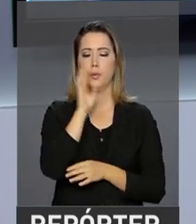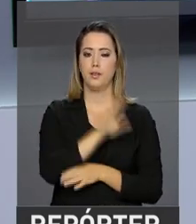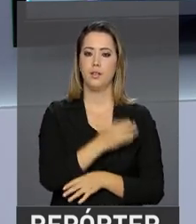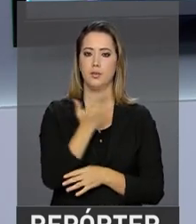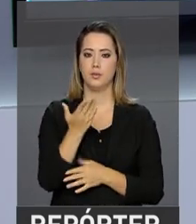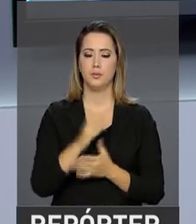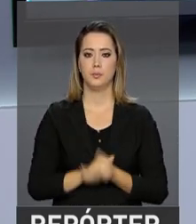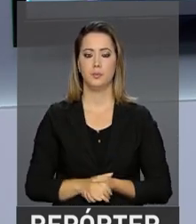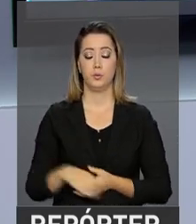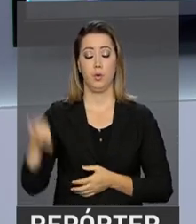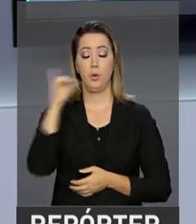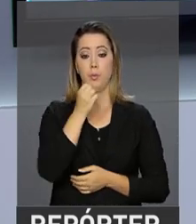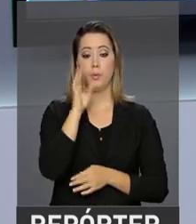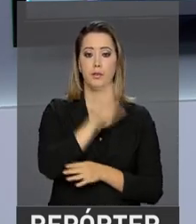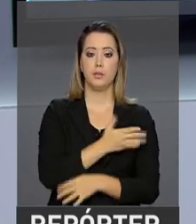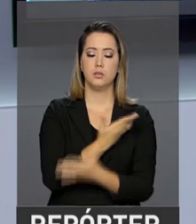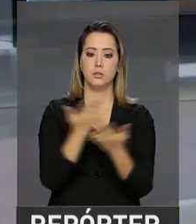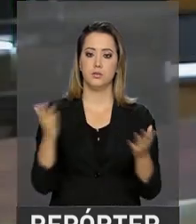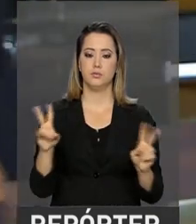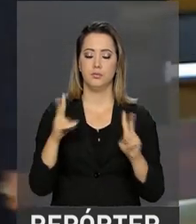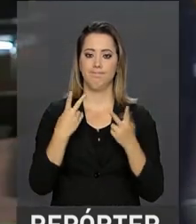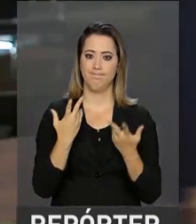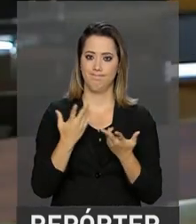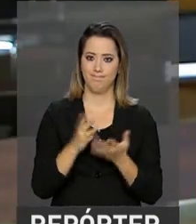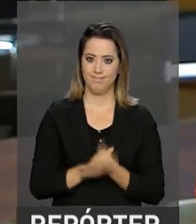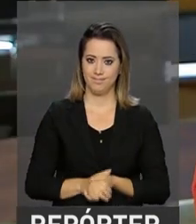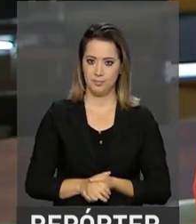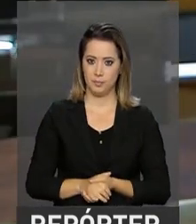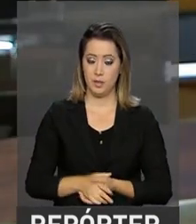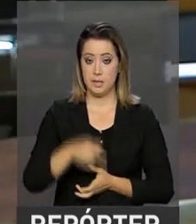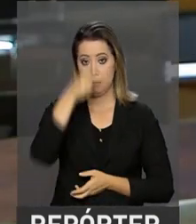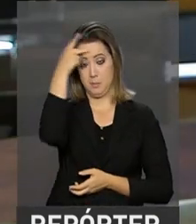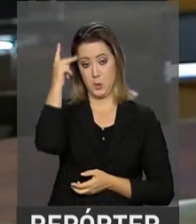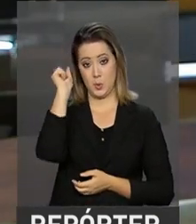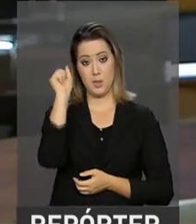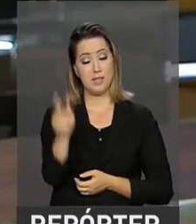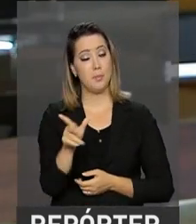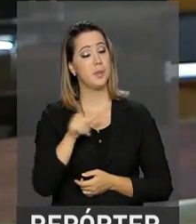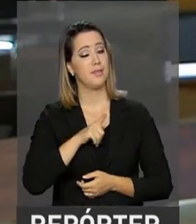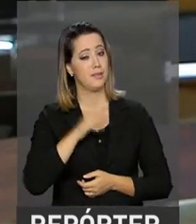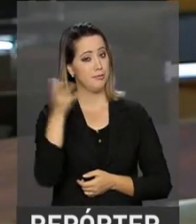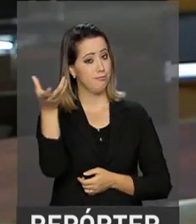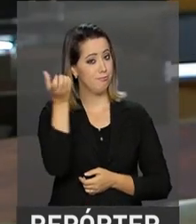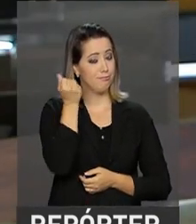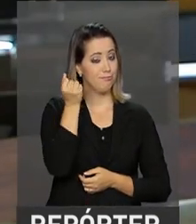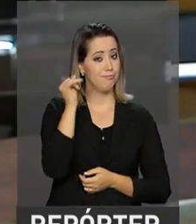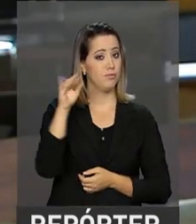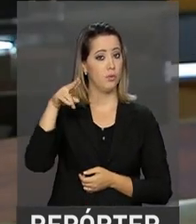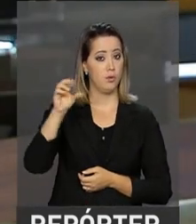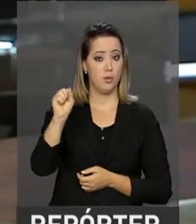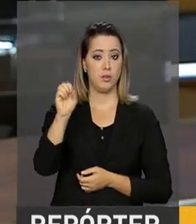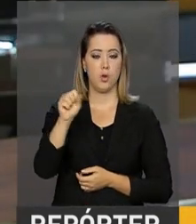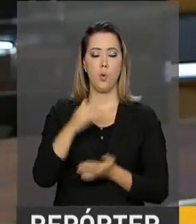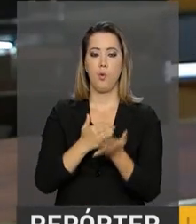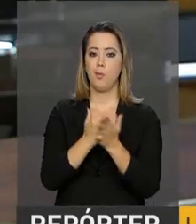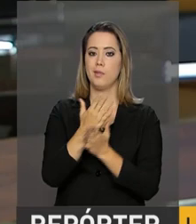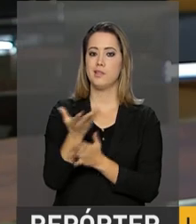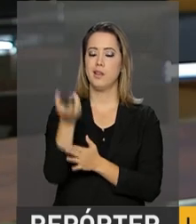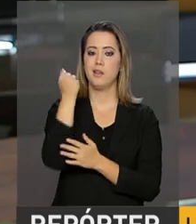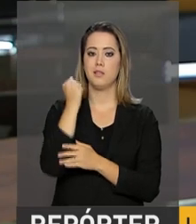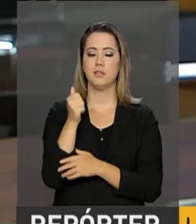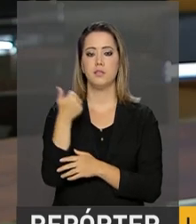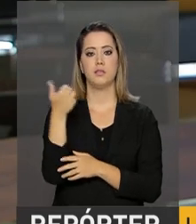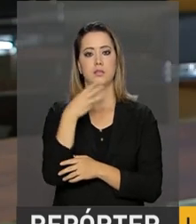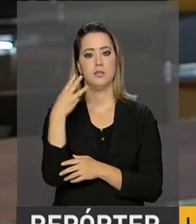para você olá Roberto Boa tarde Boa tarde a todos os aposentados e pensionistas vão começar a receber a primeira parcela